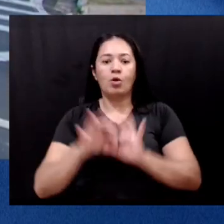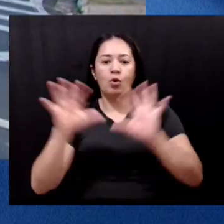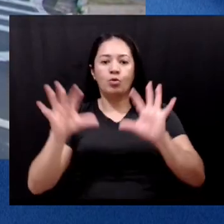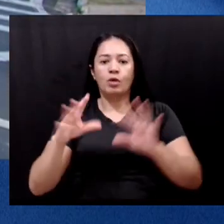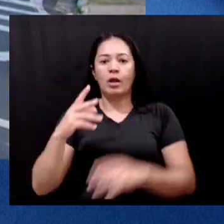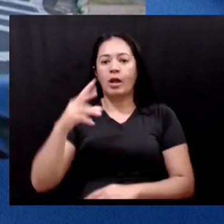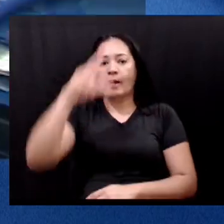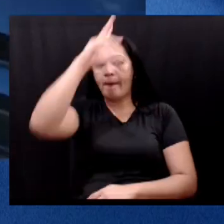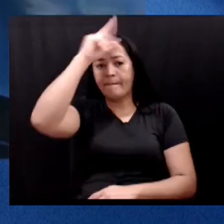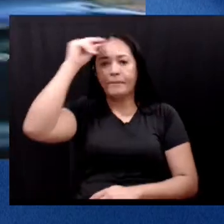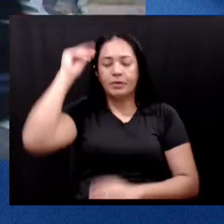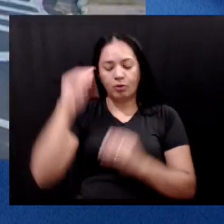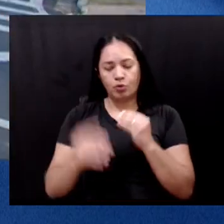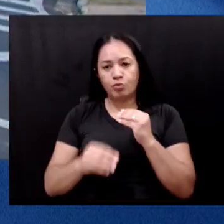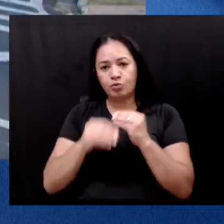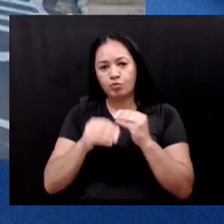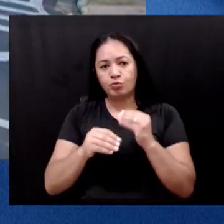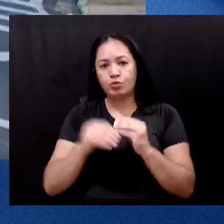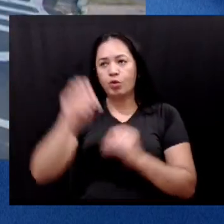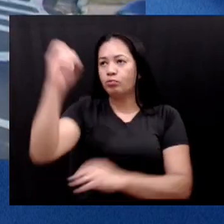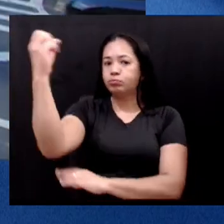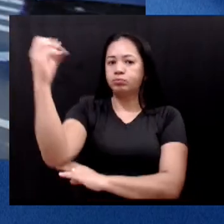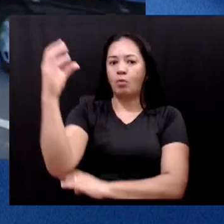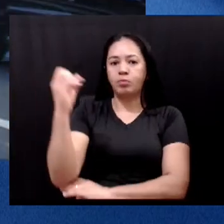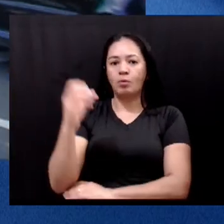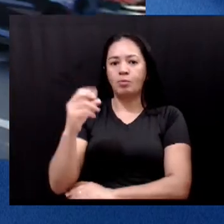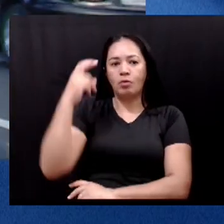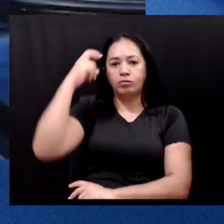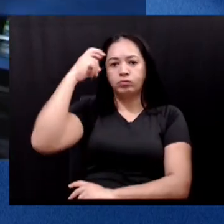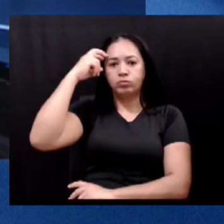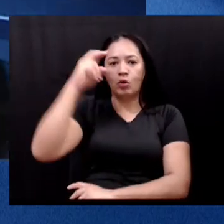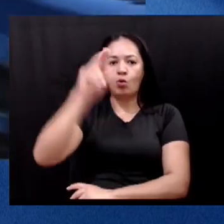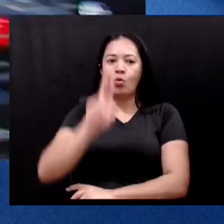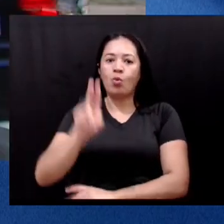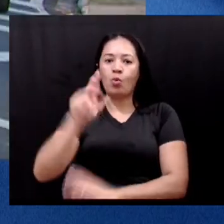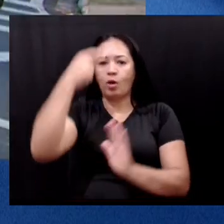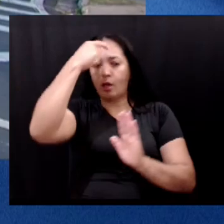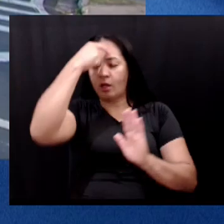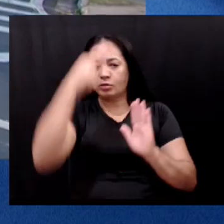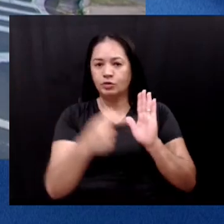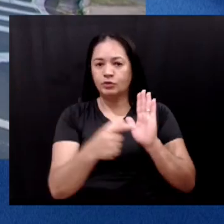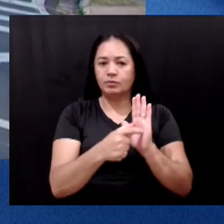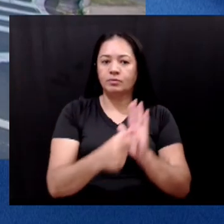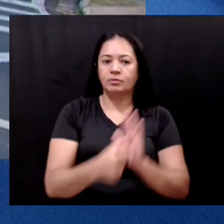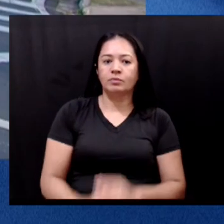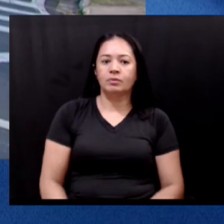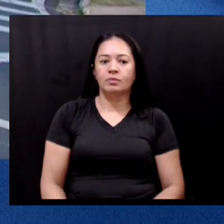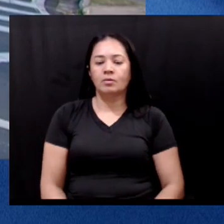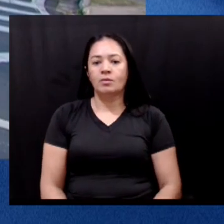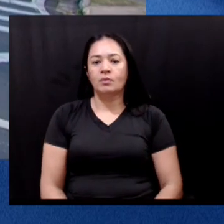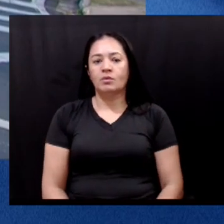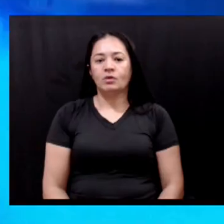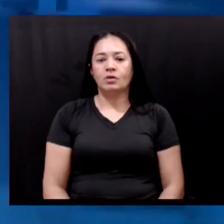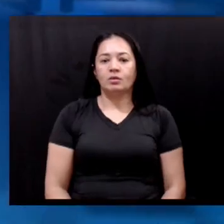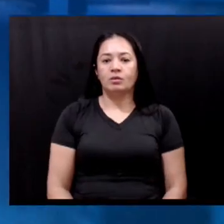implantar semáforos inteligentes com o uso de inteligência artificial.